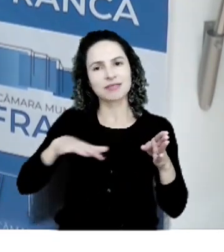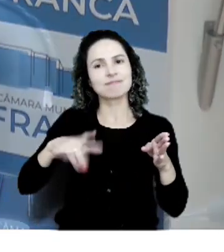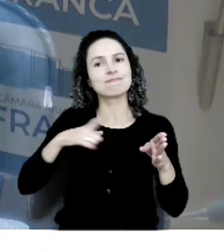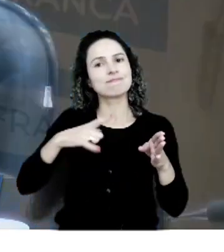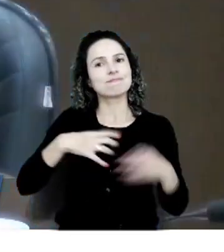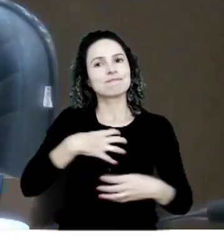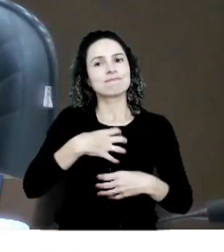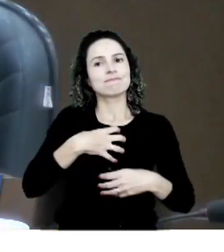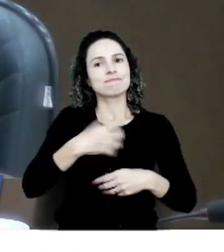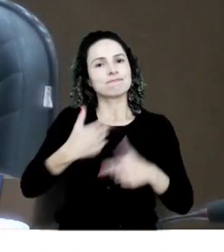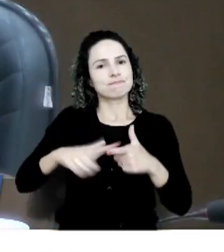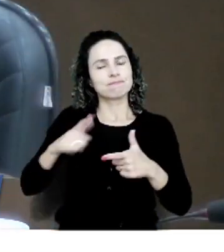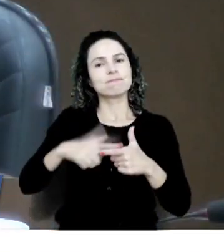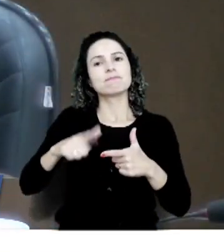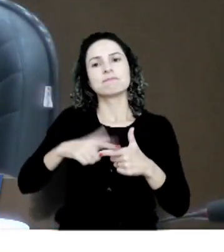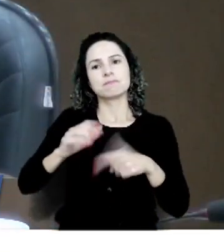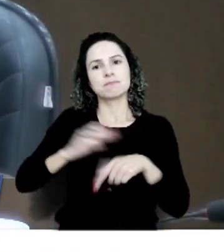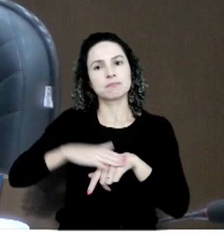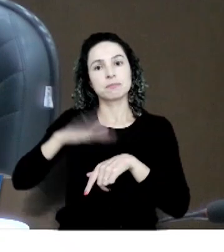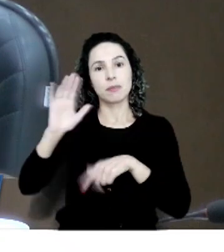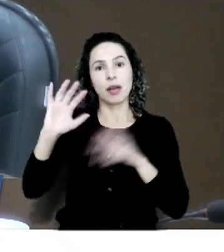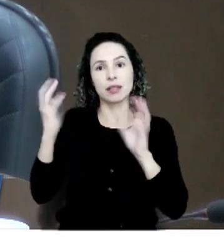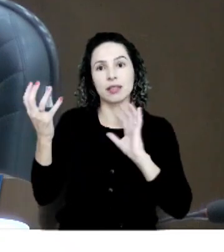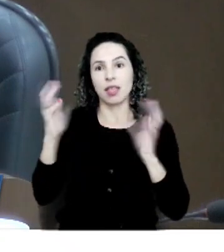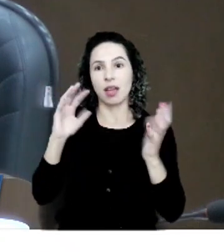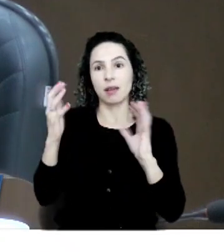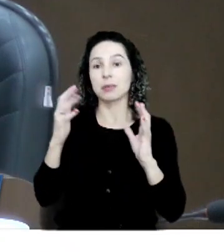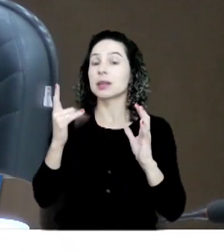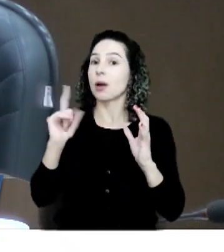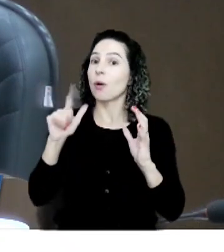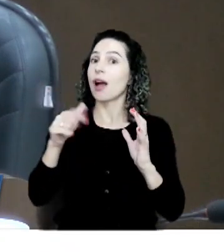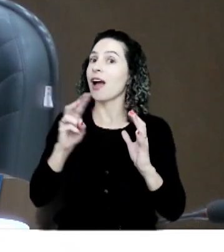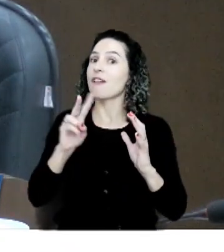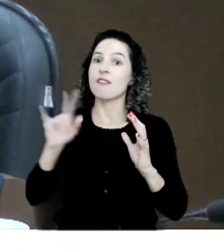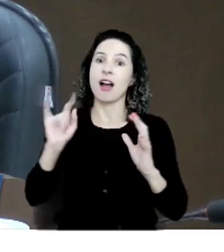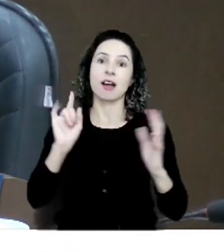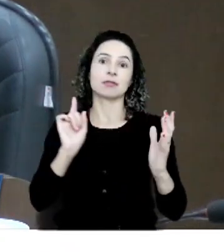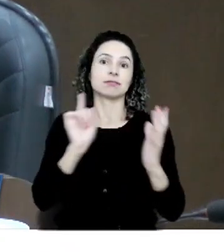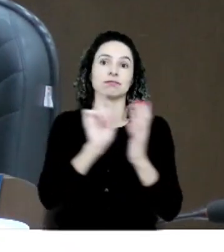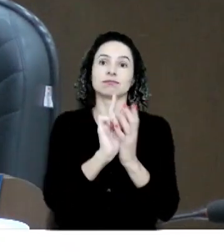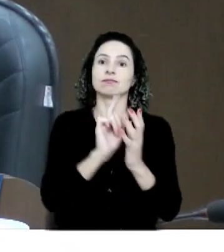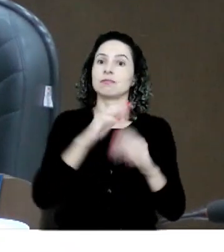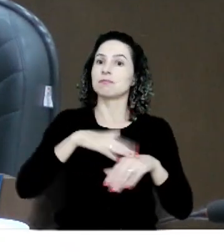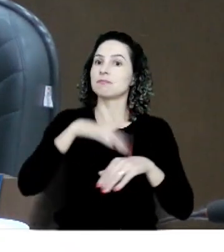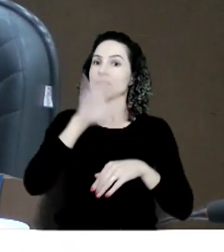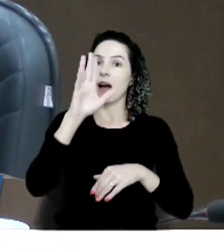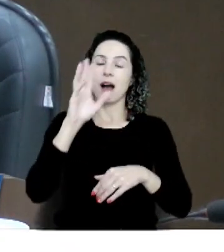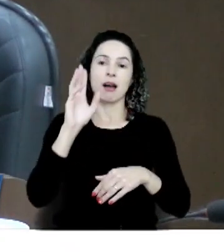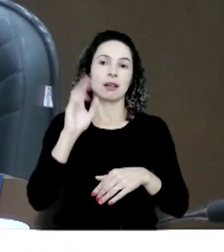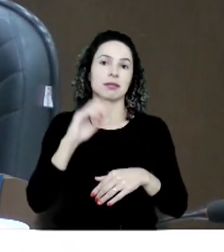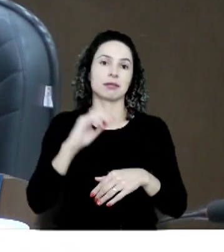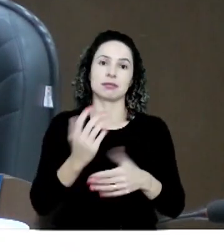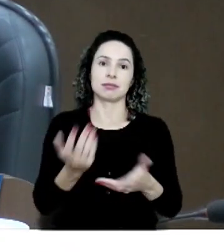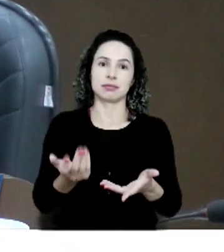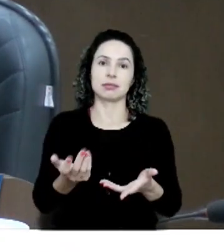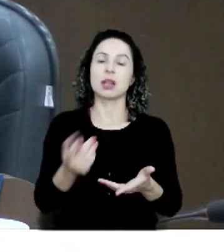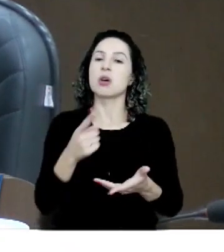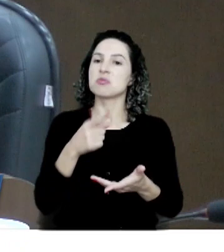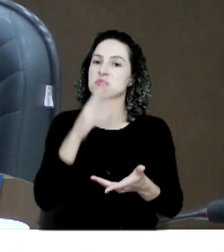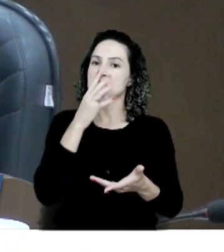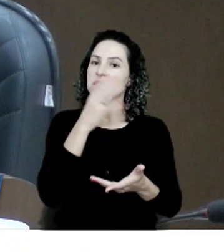mudança de temperatura. Então, isso tende a maior procura no pronto-socorro infantil. Então,